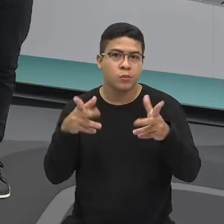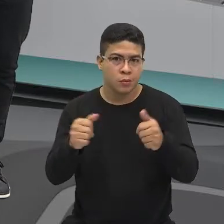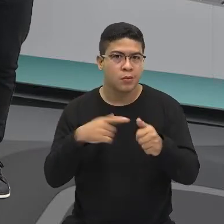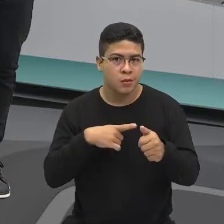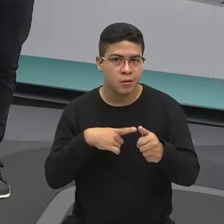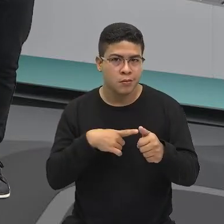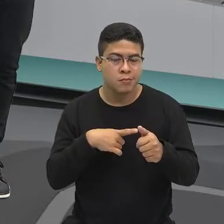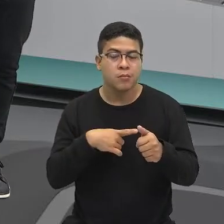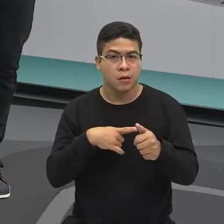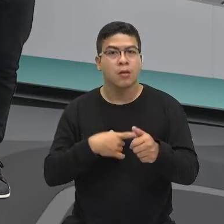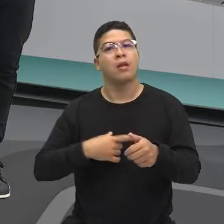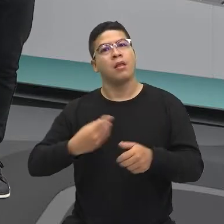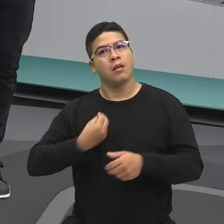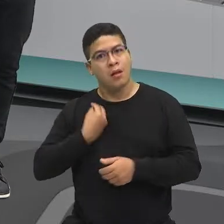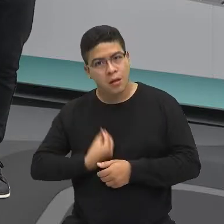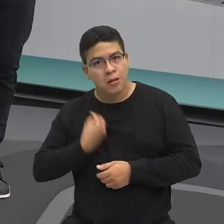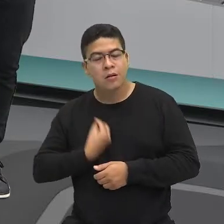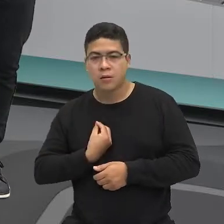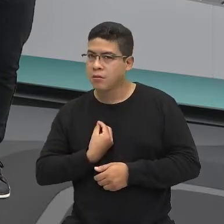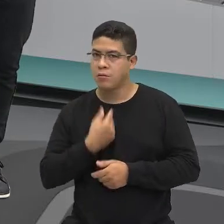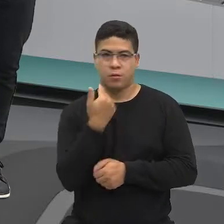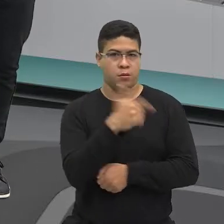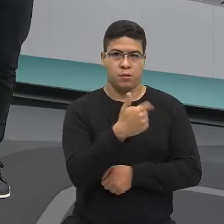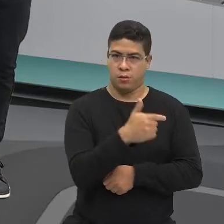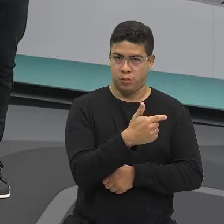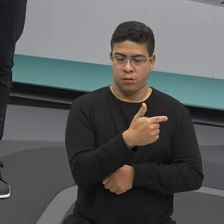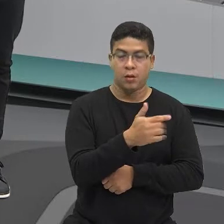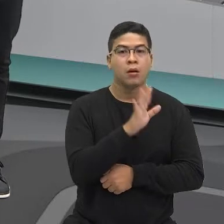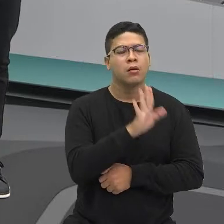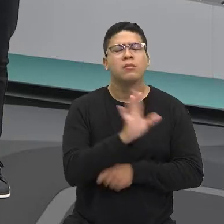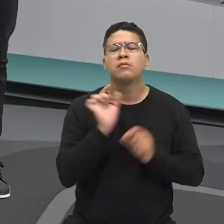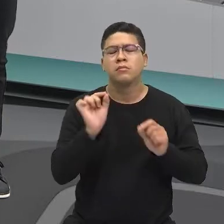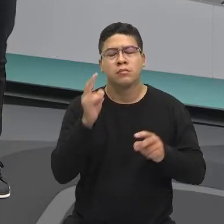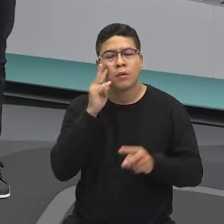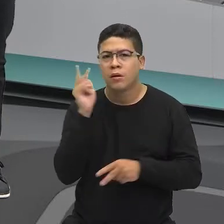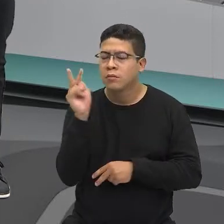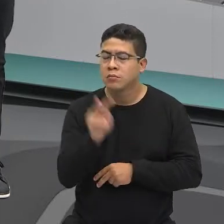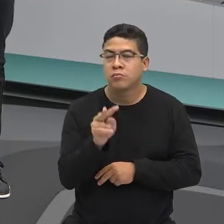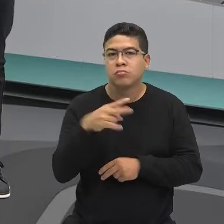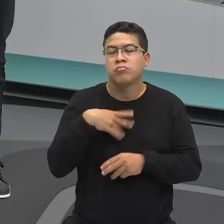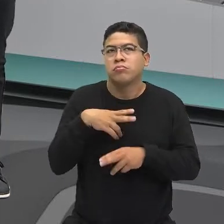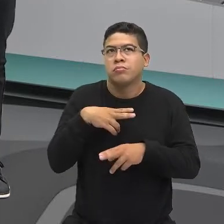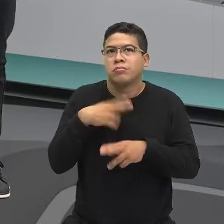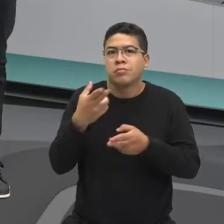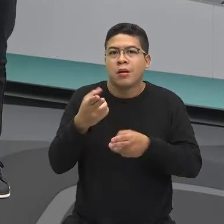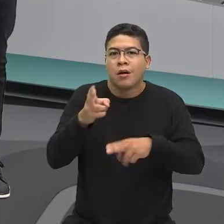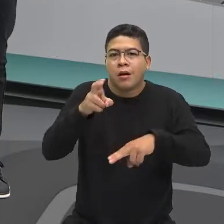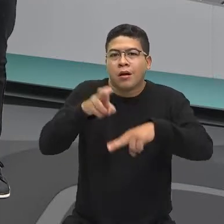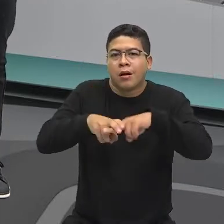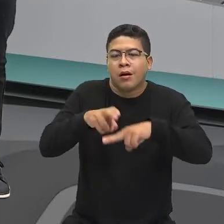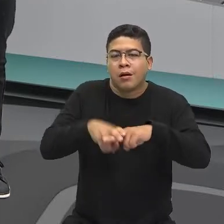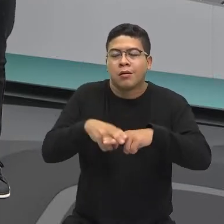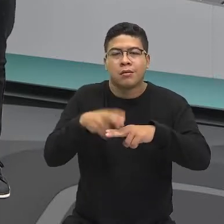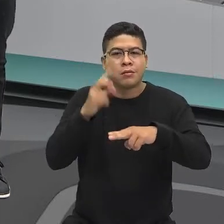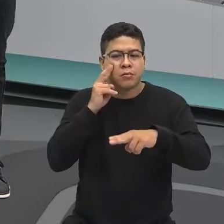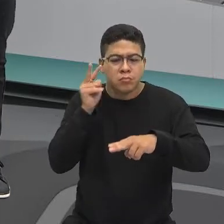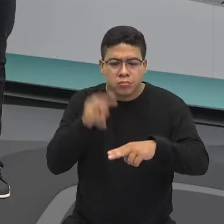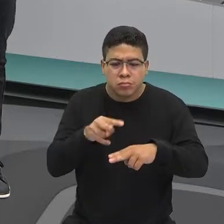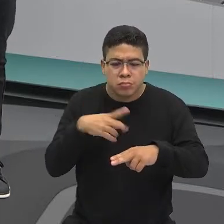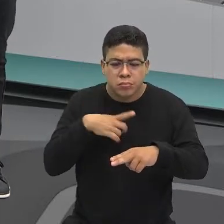e que não existem. Se você observar aí ao seu lado, na sua cadeira, na sua